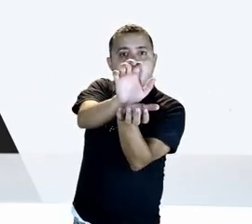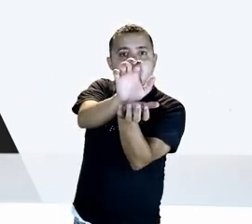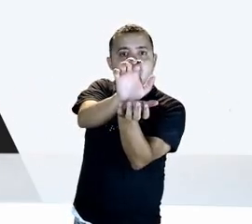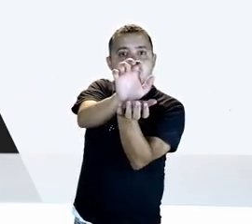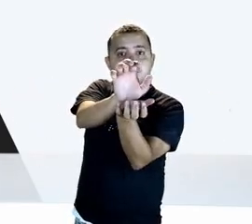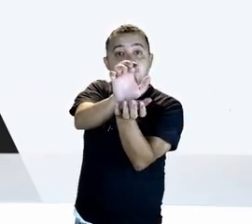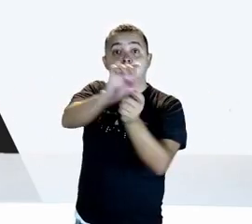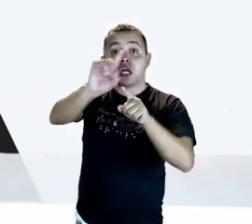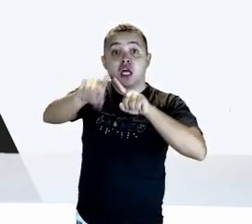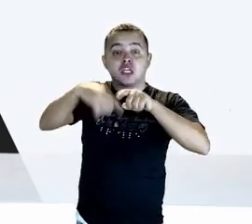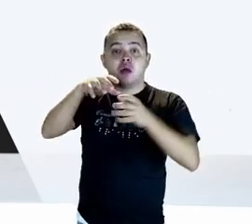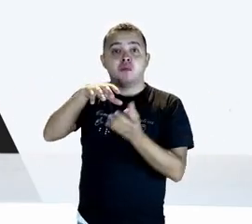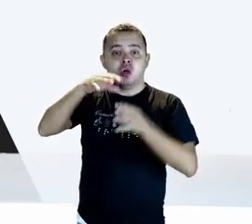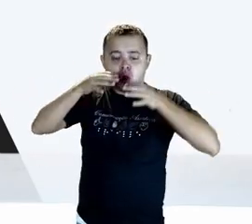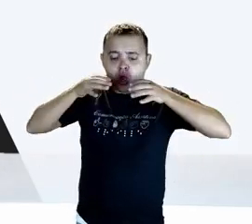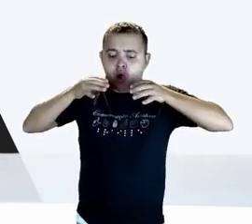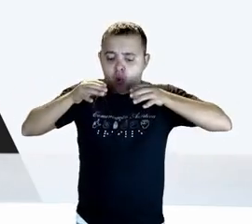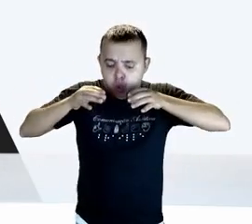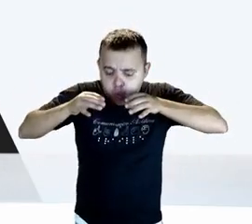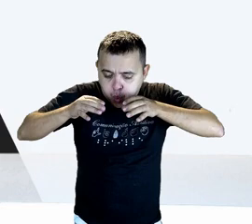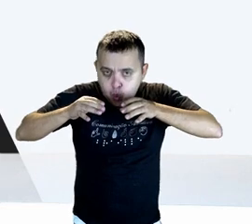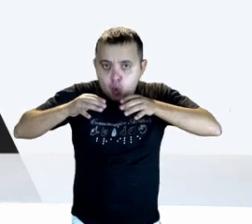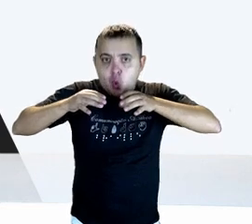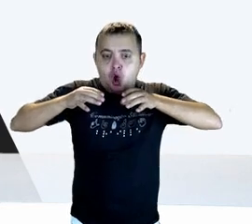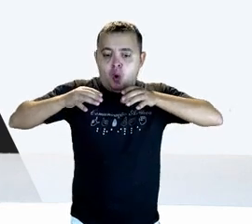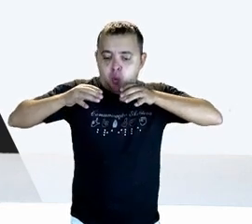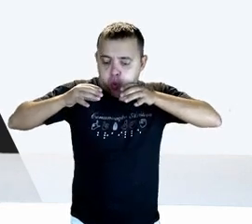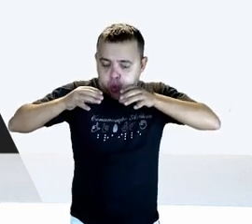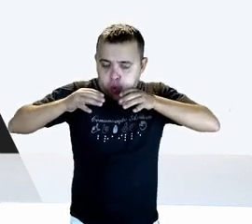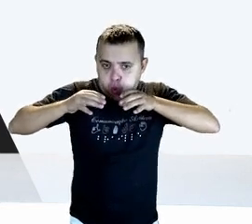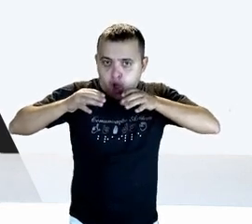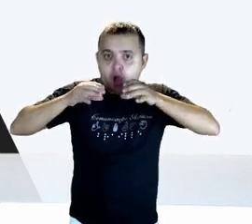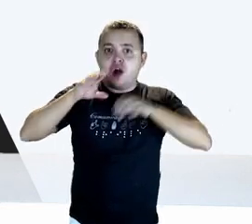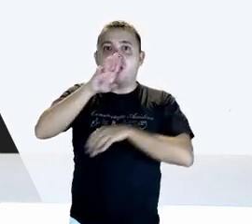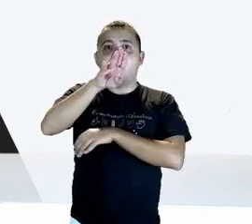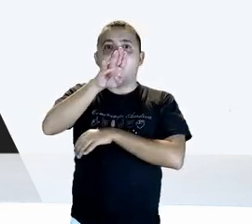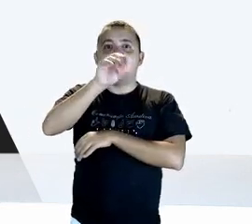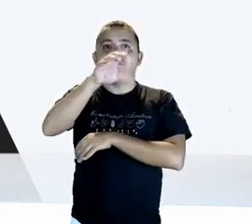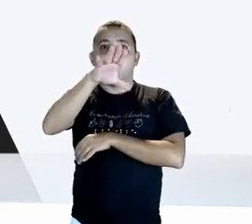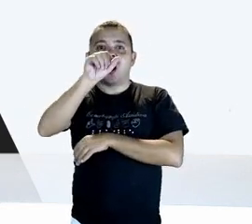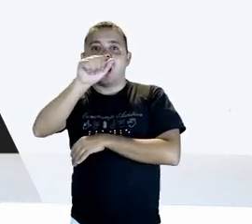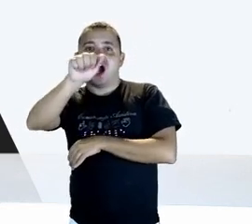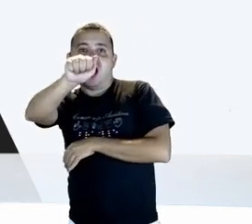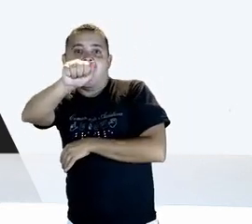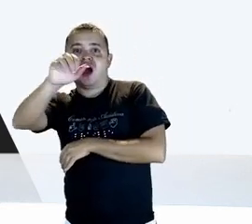Depois você faça uma respiração artificial nela, é o que a gente chama de boca a boca.